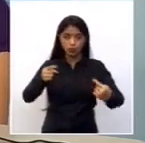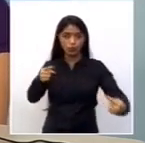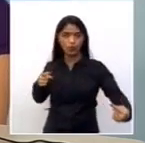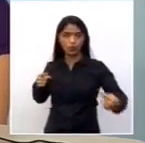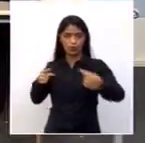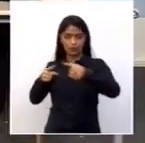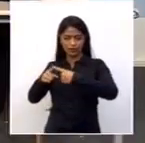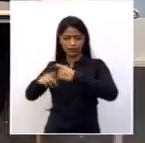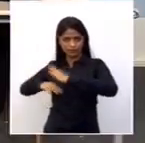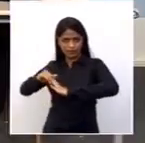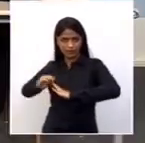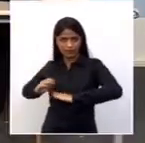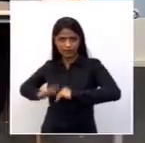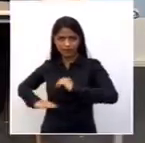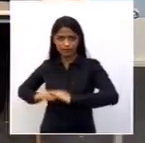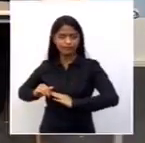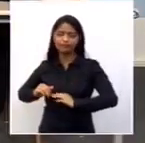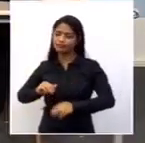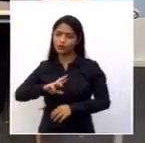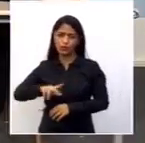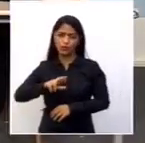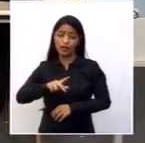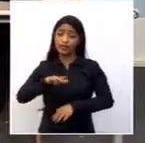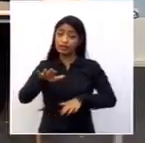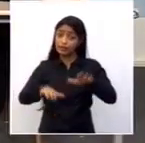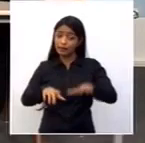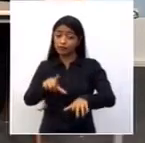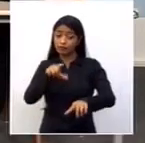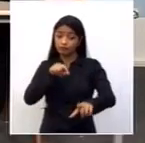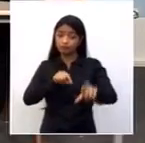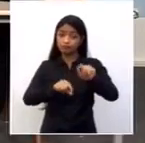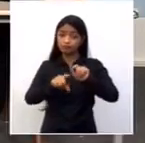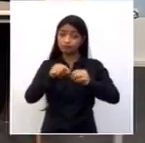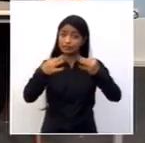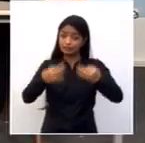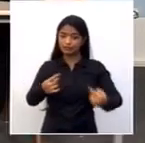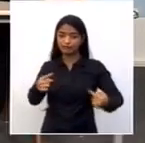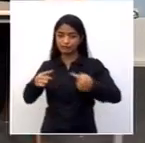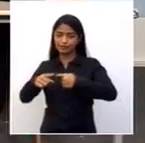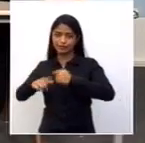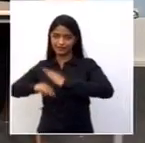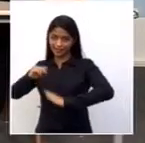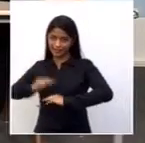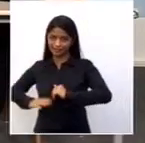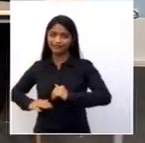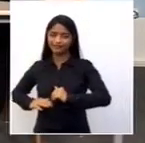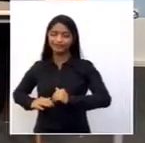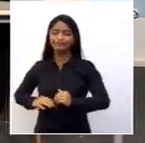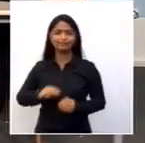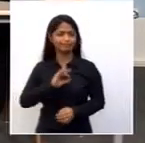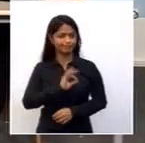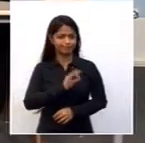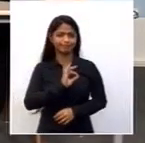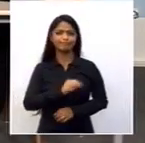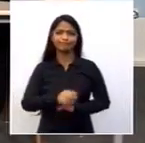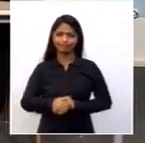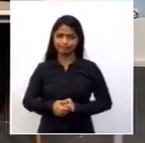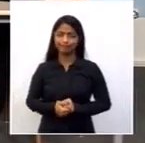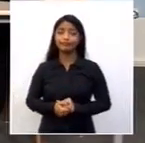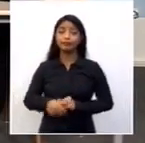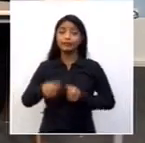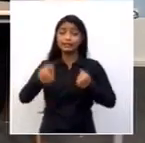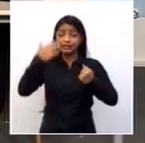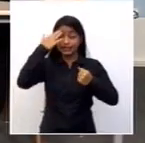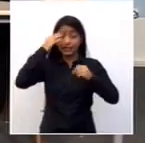determinadas habilidades. É importante ressaltar isso. Exatamente. E aí voltamos lá na questão da clareza dos critérios